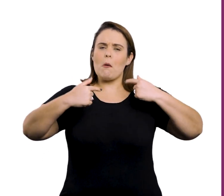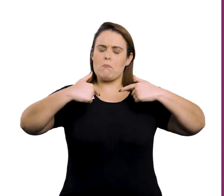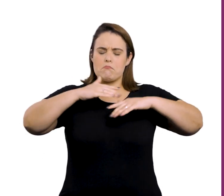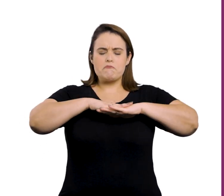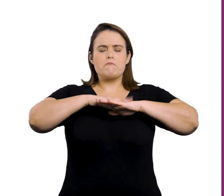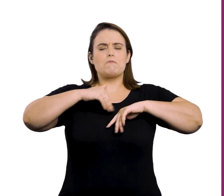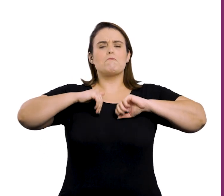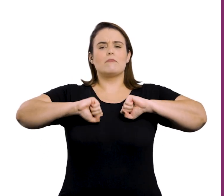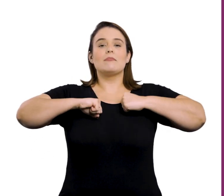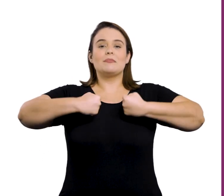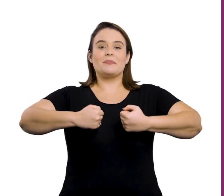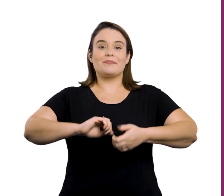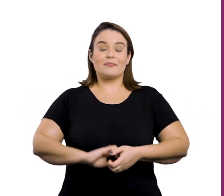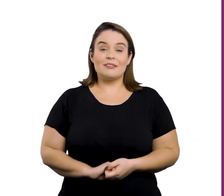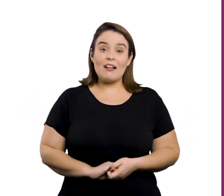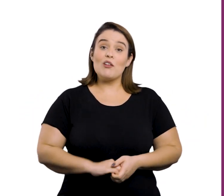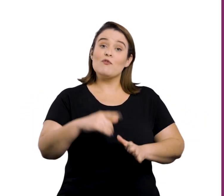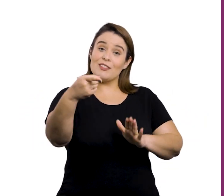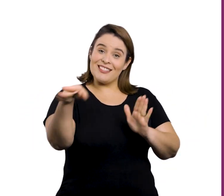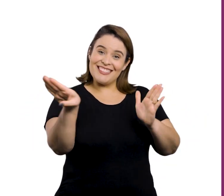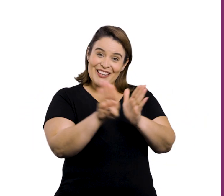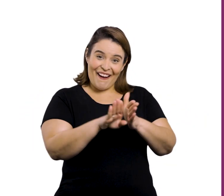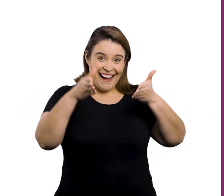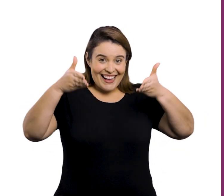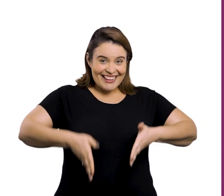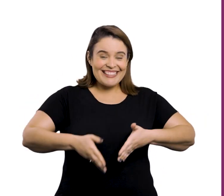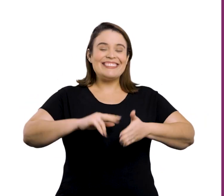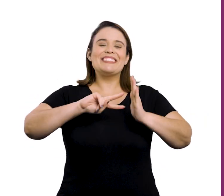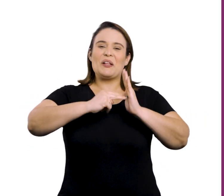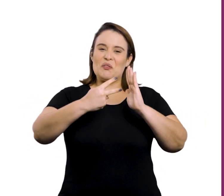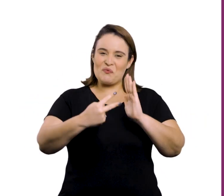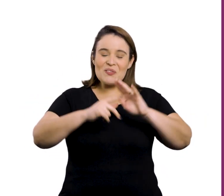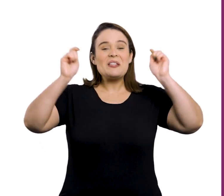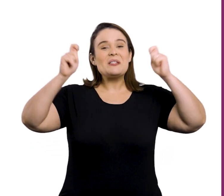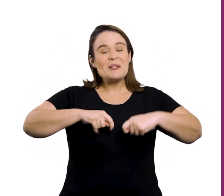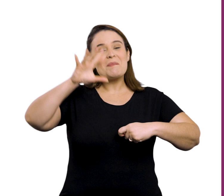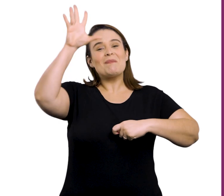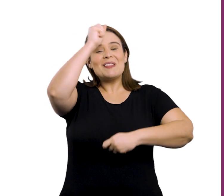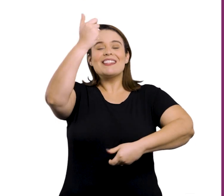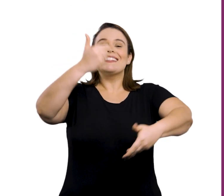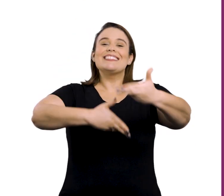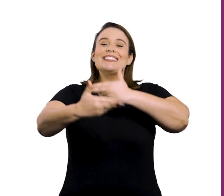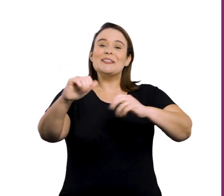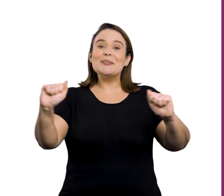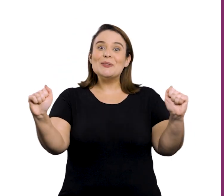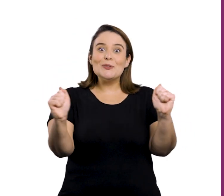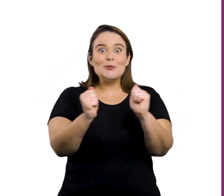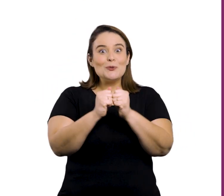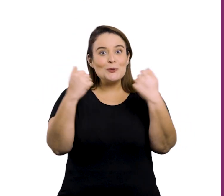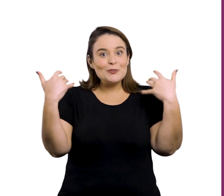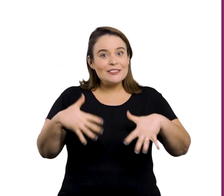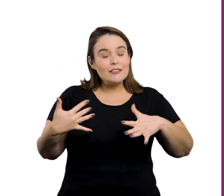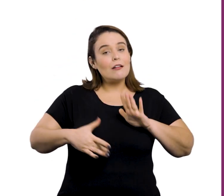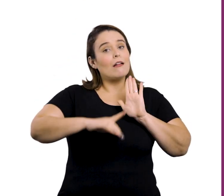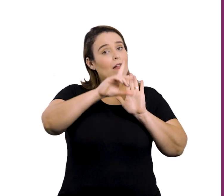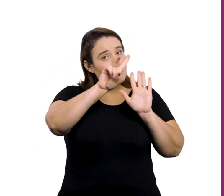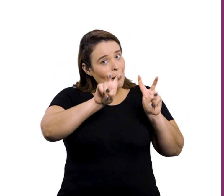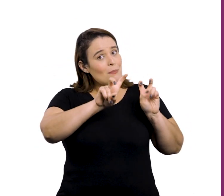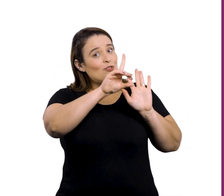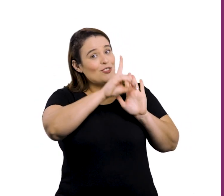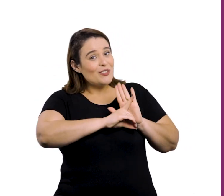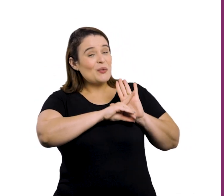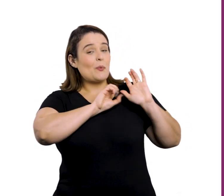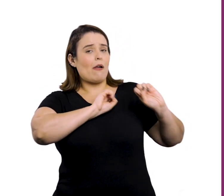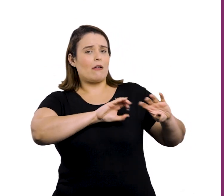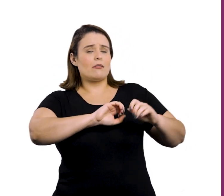6. Como se mobilizar? Se você chegou até aqui, significa que podemos aprender juntos bastante